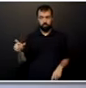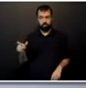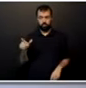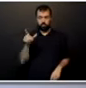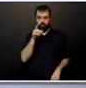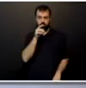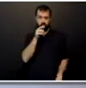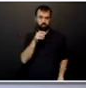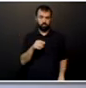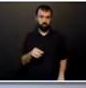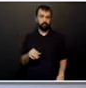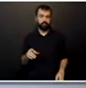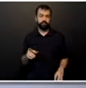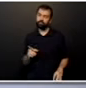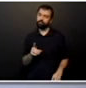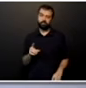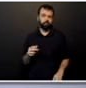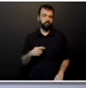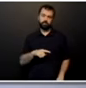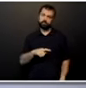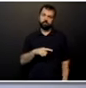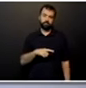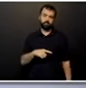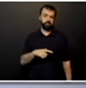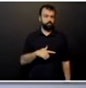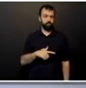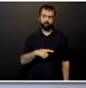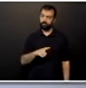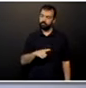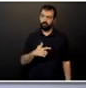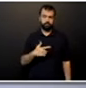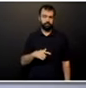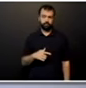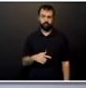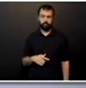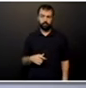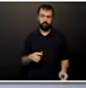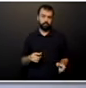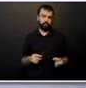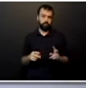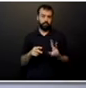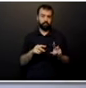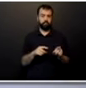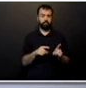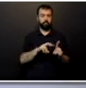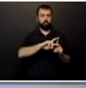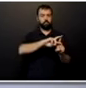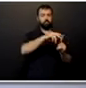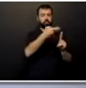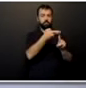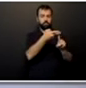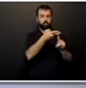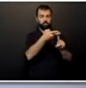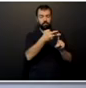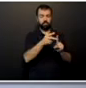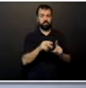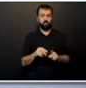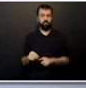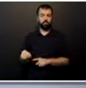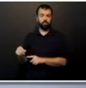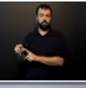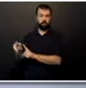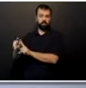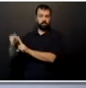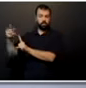exemplo que já percebemos que não há proporcionalidade se eu dobrei a quantidade de arroz eu deveria dobrar